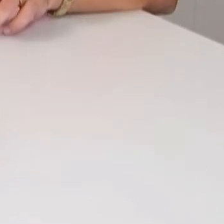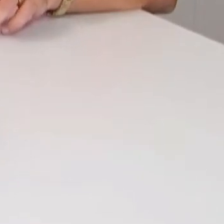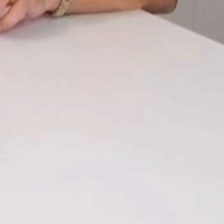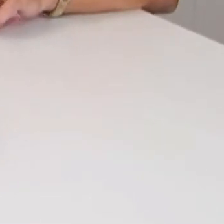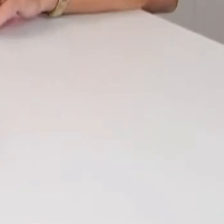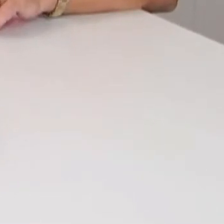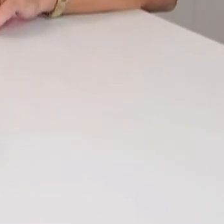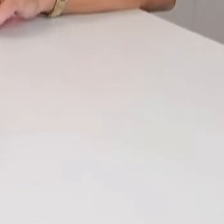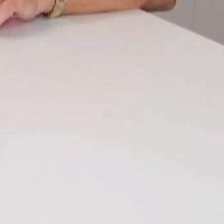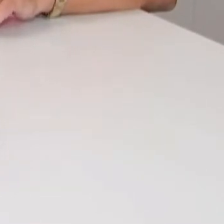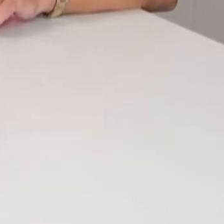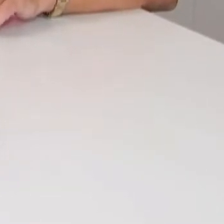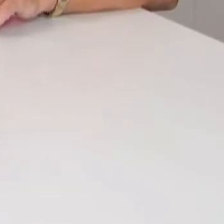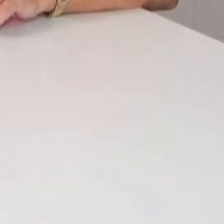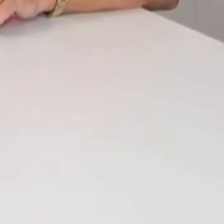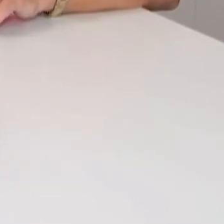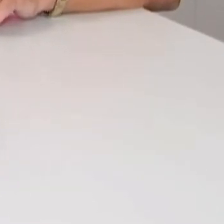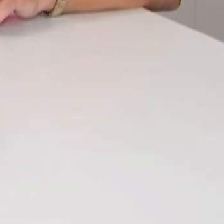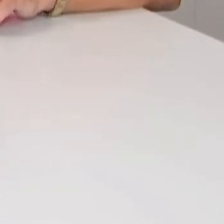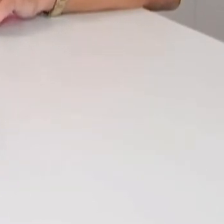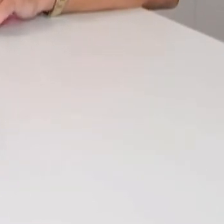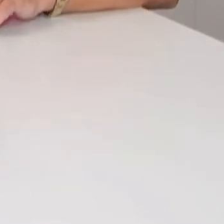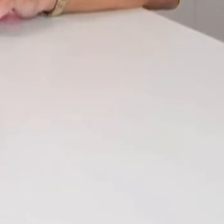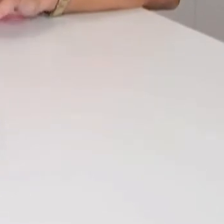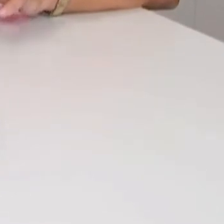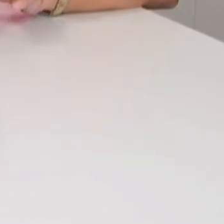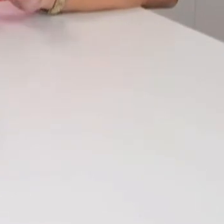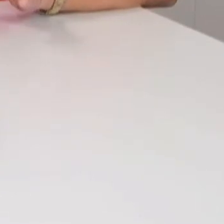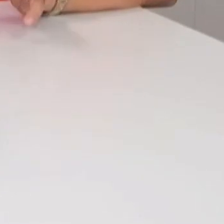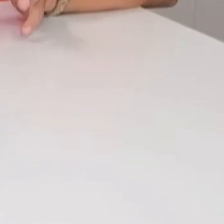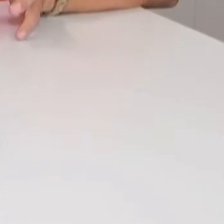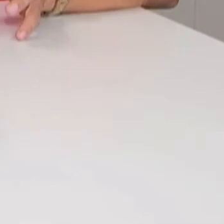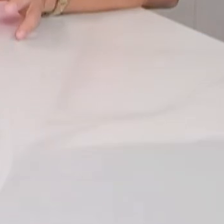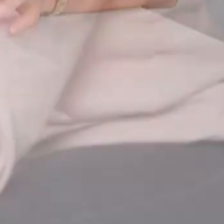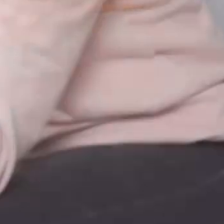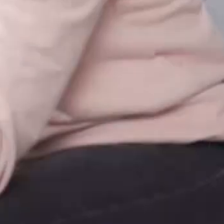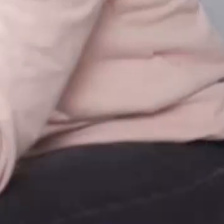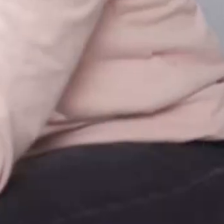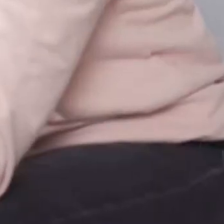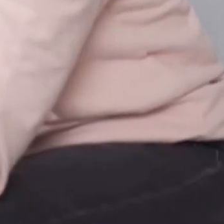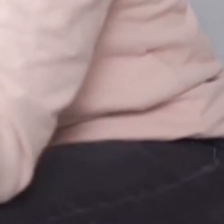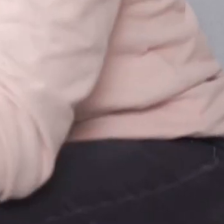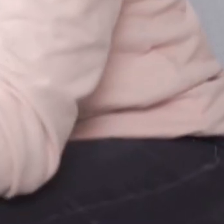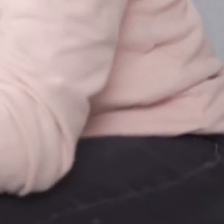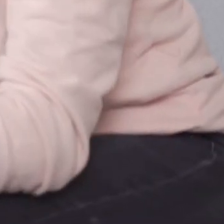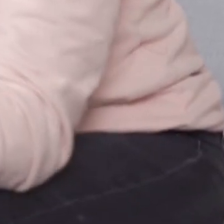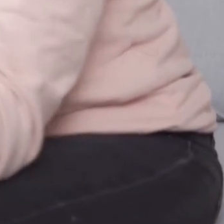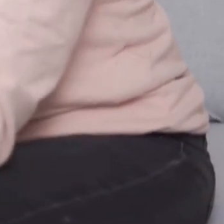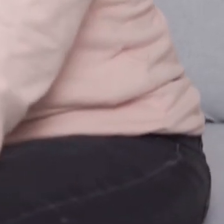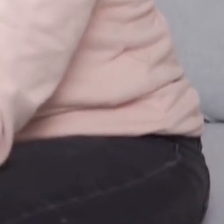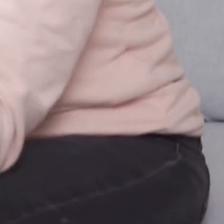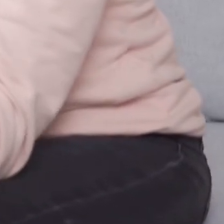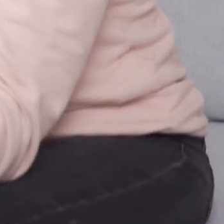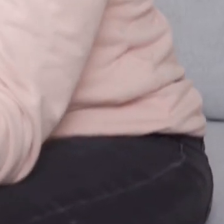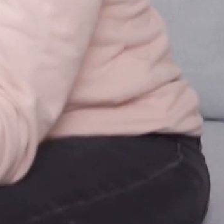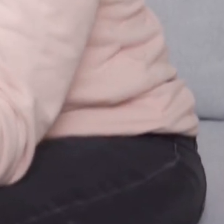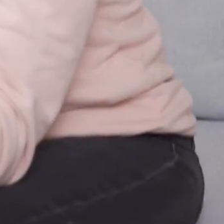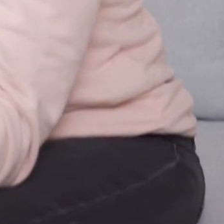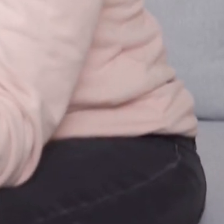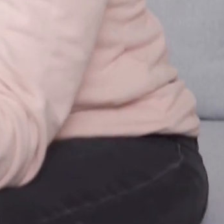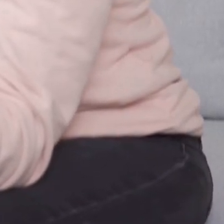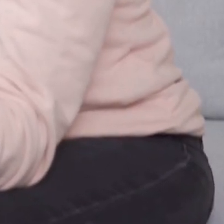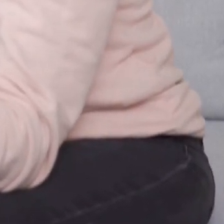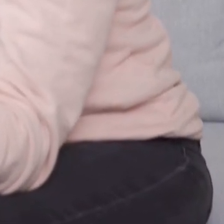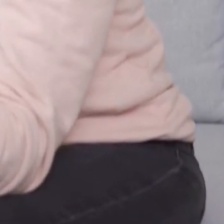sobre a intenção de renegociar a dívida é fundamental. Sim, a intenção sempre é fundamental. Mostrar ali em todo momento que eu